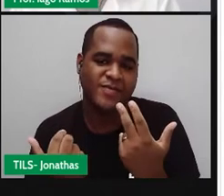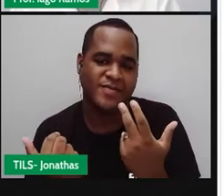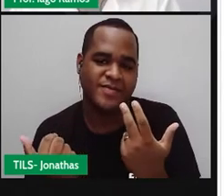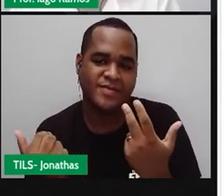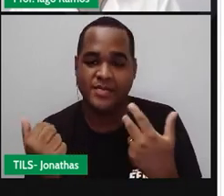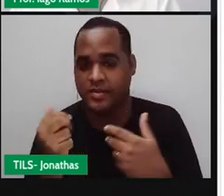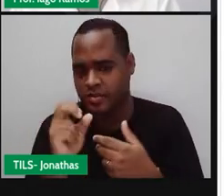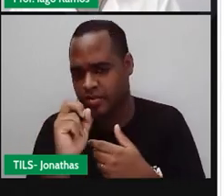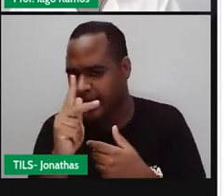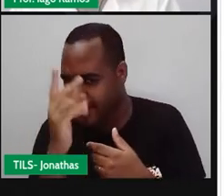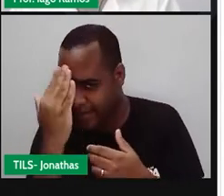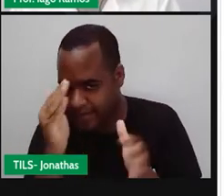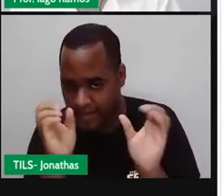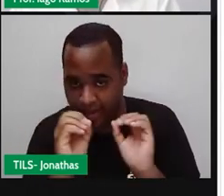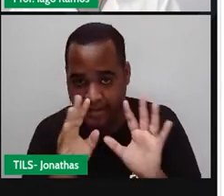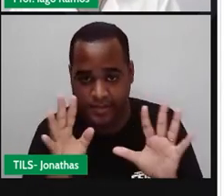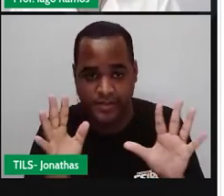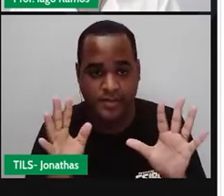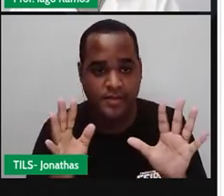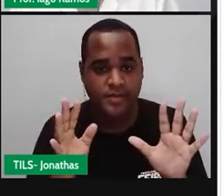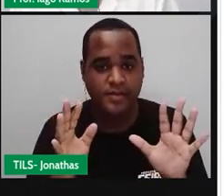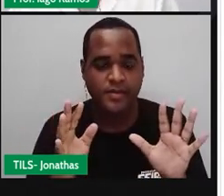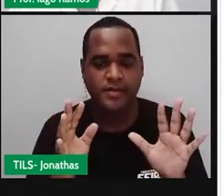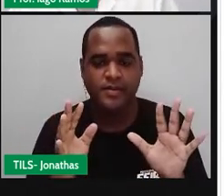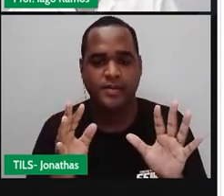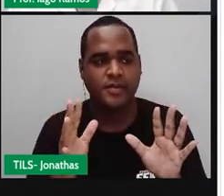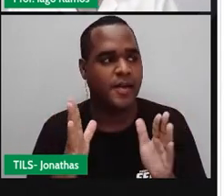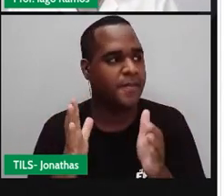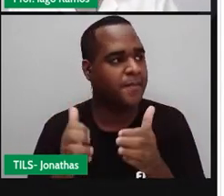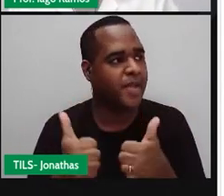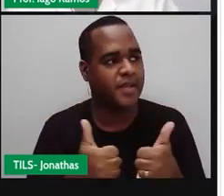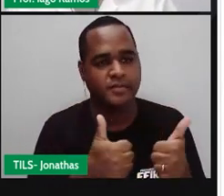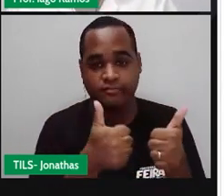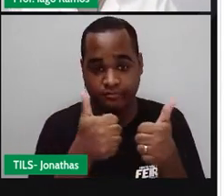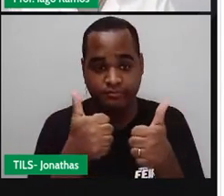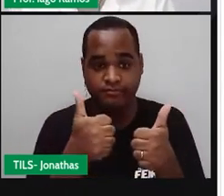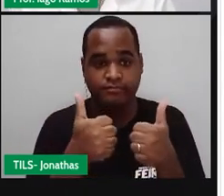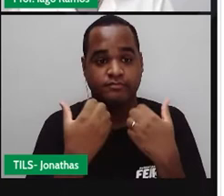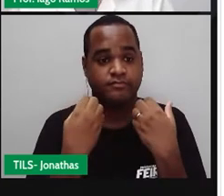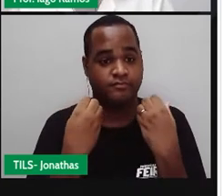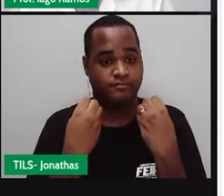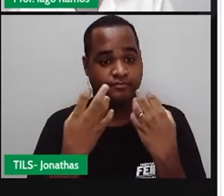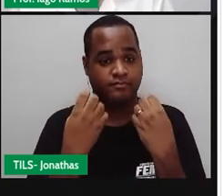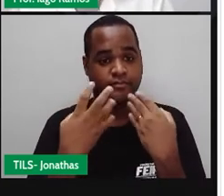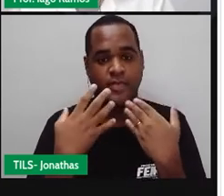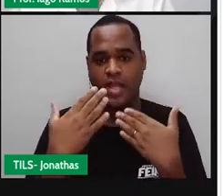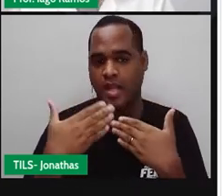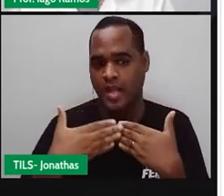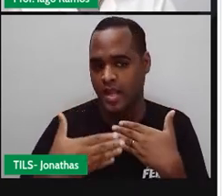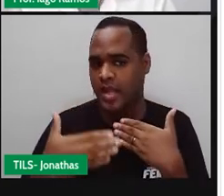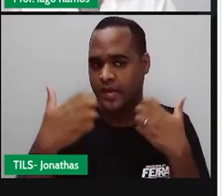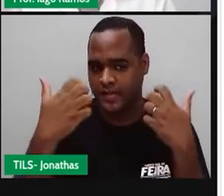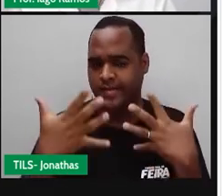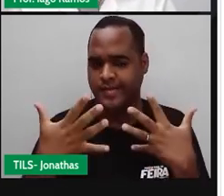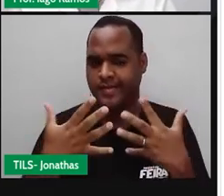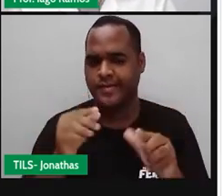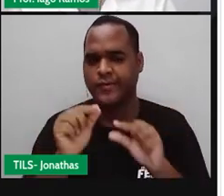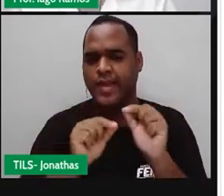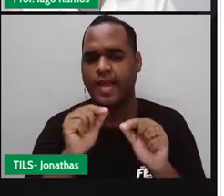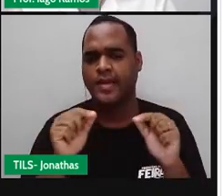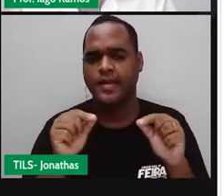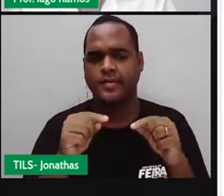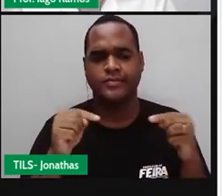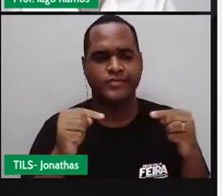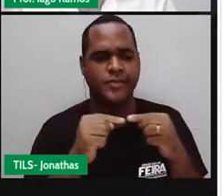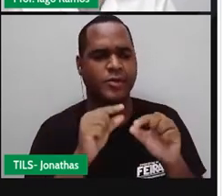Ah tá Que belezinha bom E aqui eu já posso adiantar para você essa